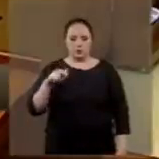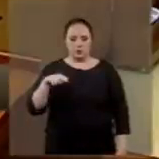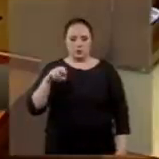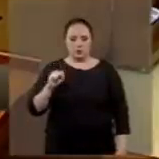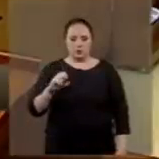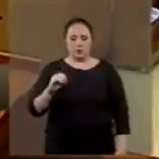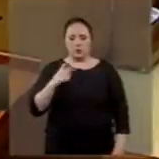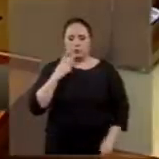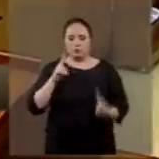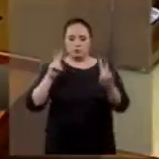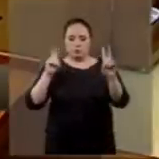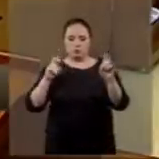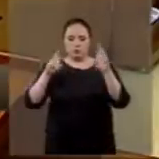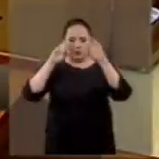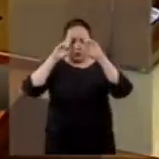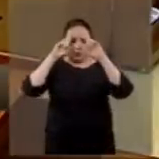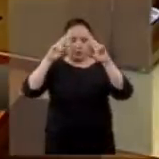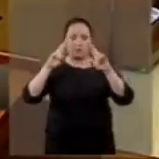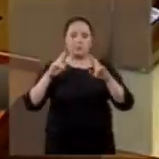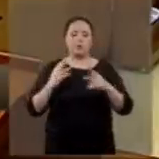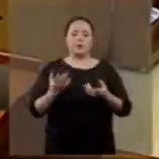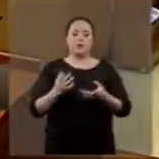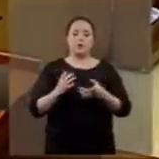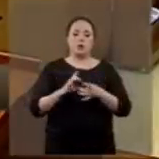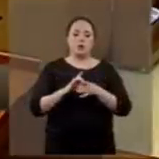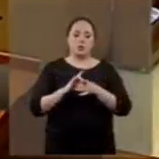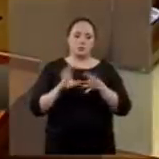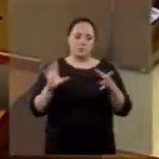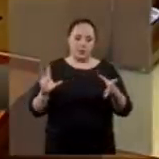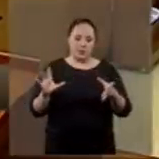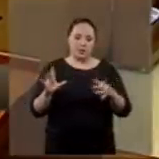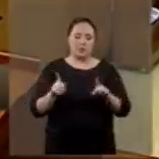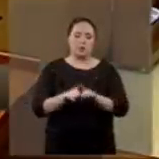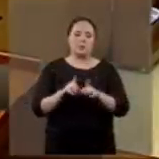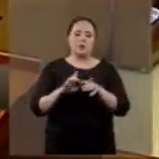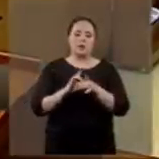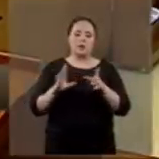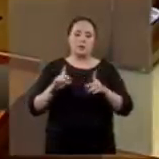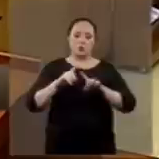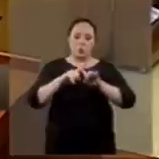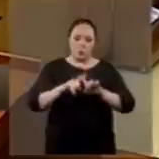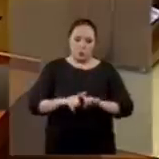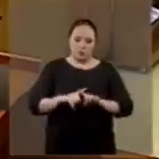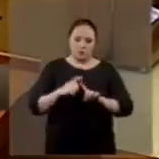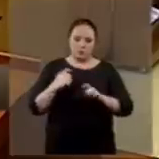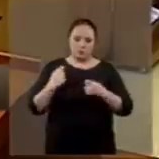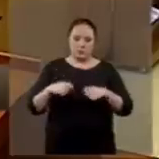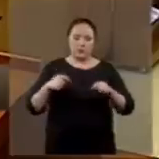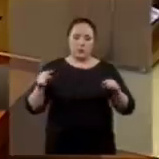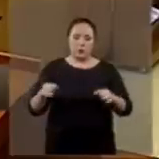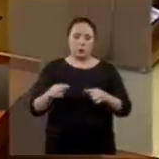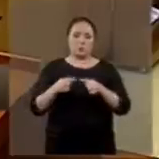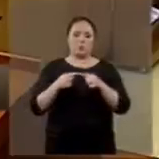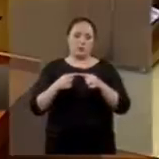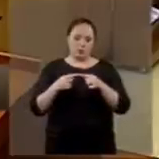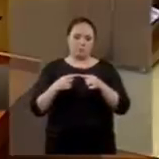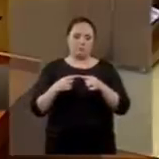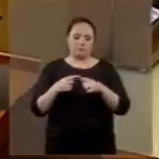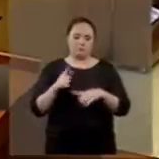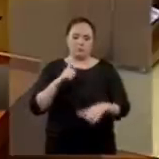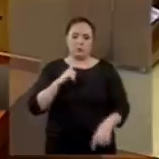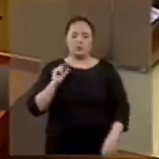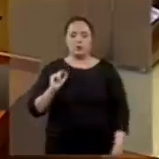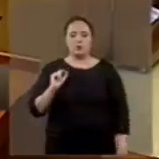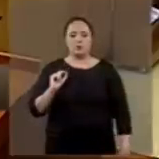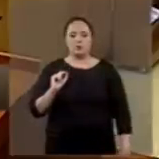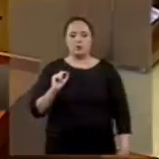respeito devido à liberdade de iniciativa, do bem-estar social e da livre concorrência, que devem se combinar para se ter